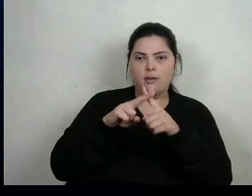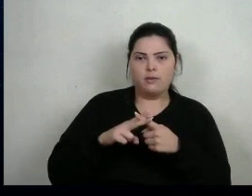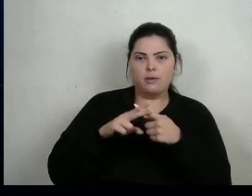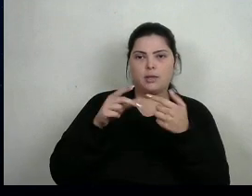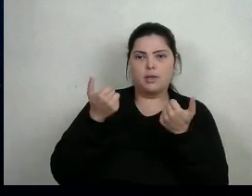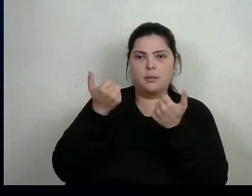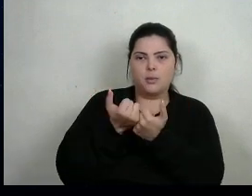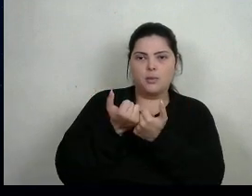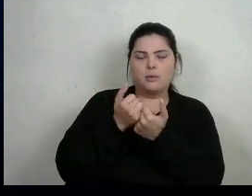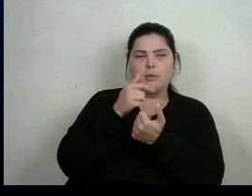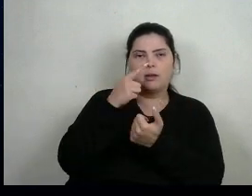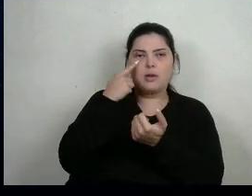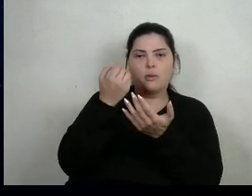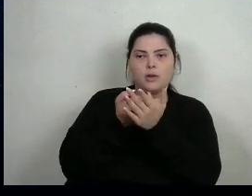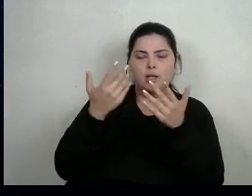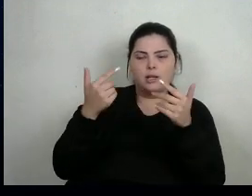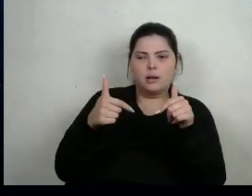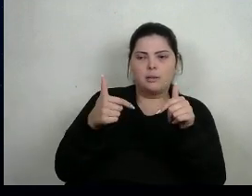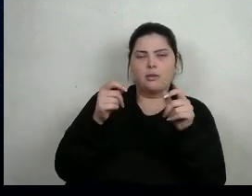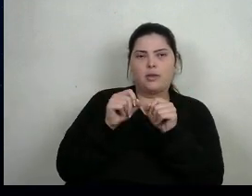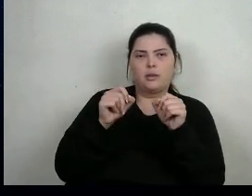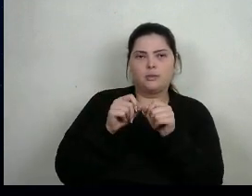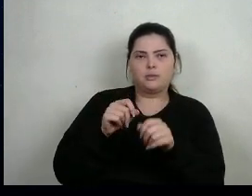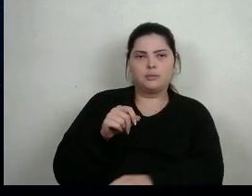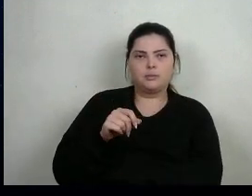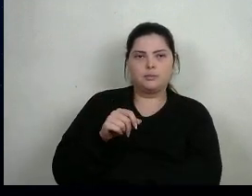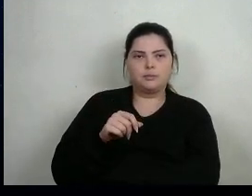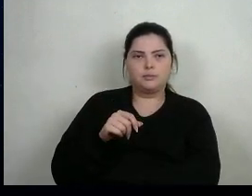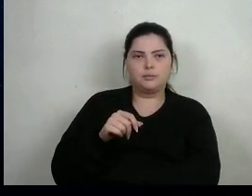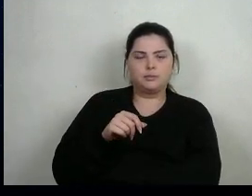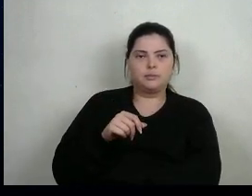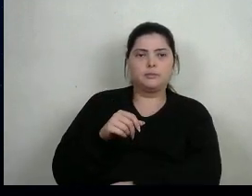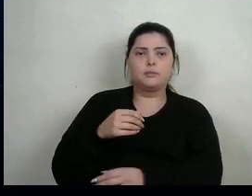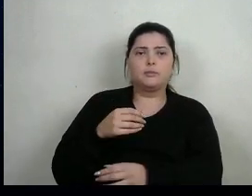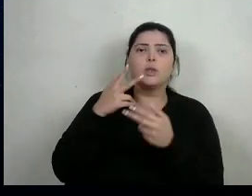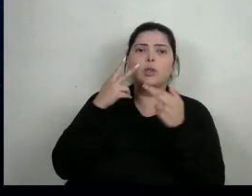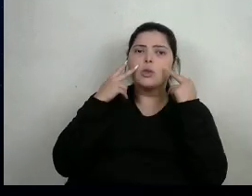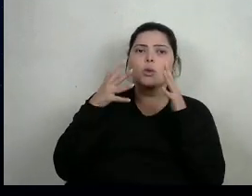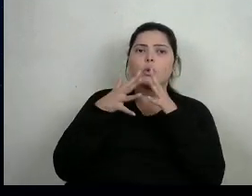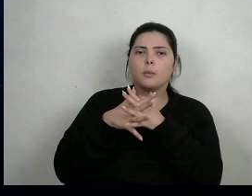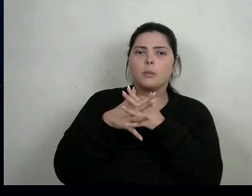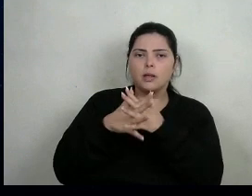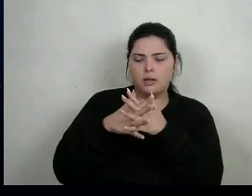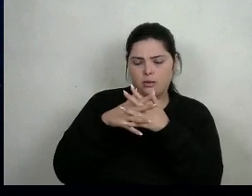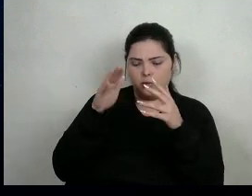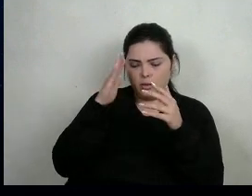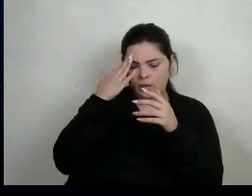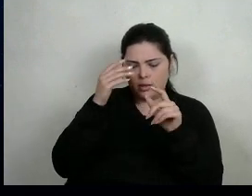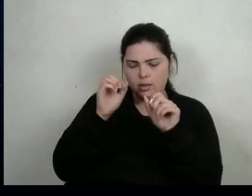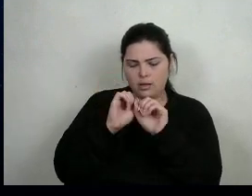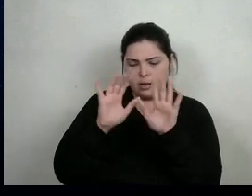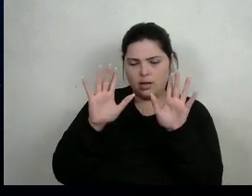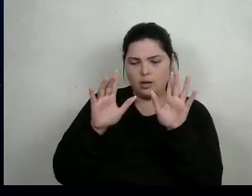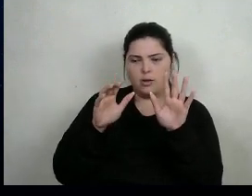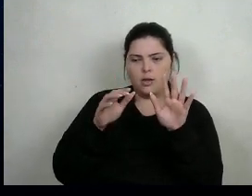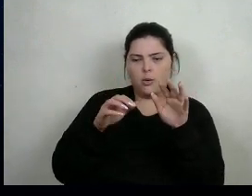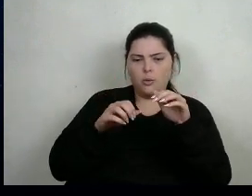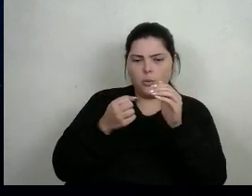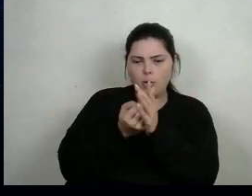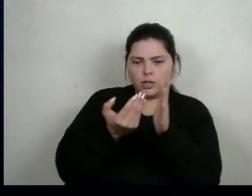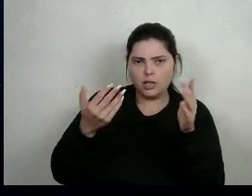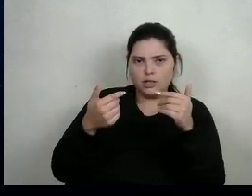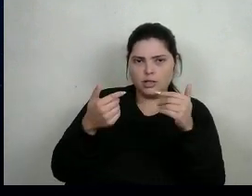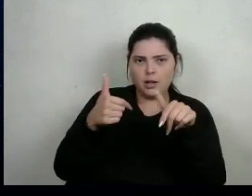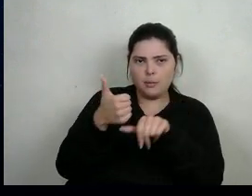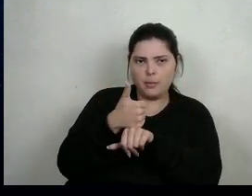medir a quantidade de trabalho que está sendo feito é muito complicado a gente achar que medir quantidade de trabalho vai